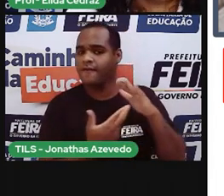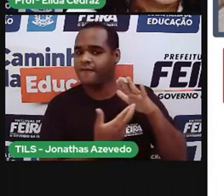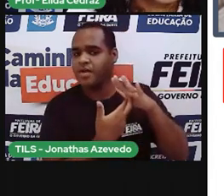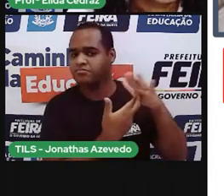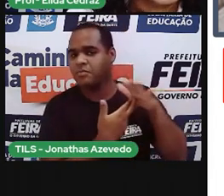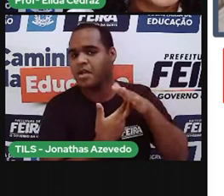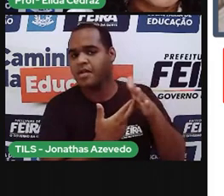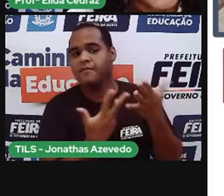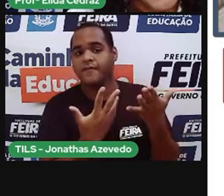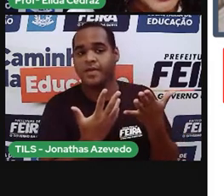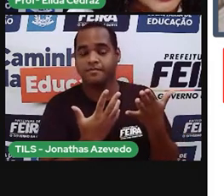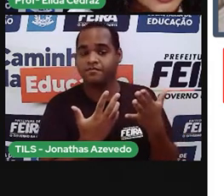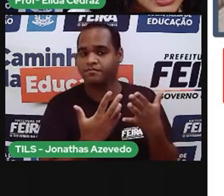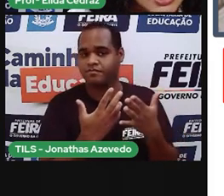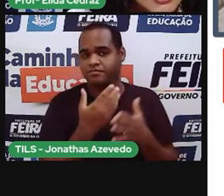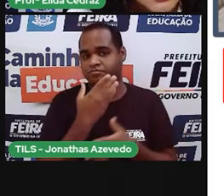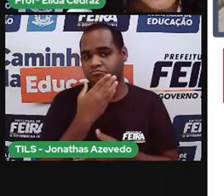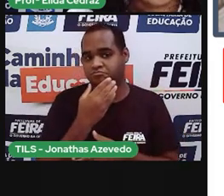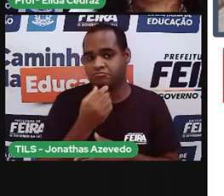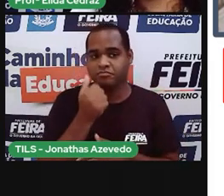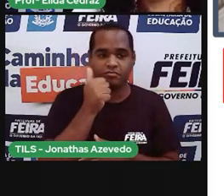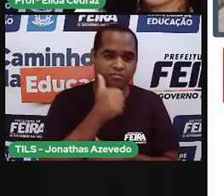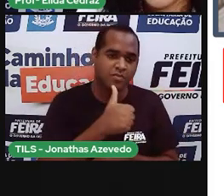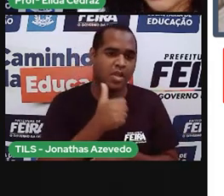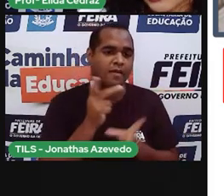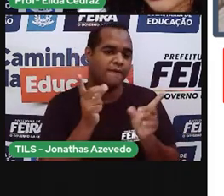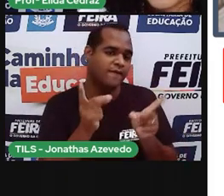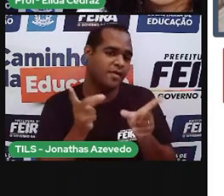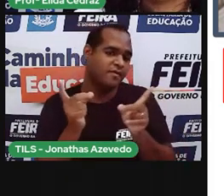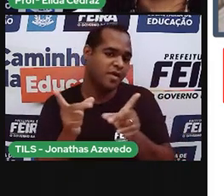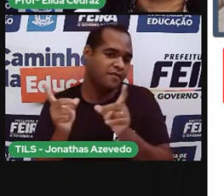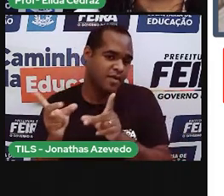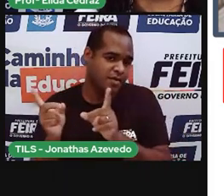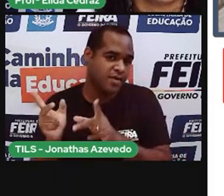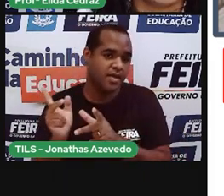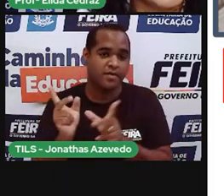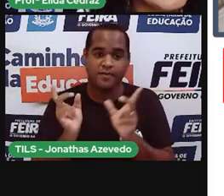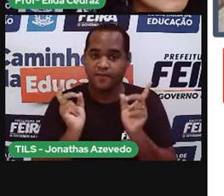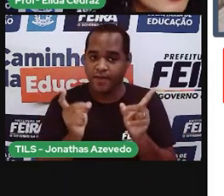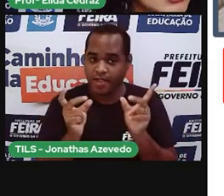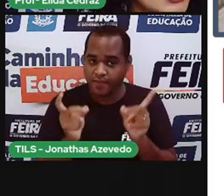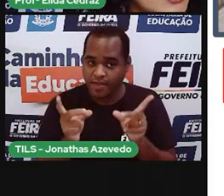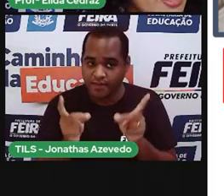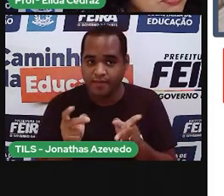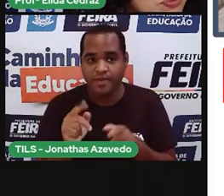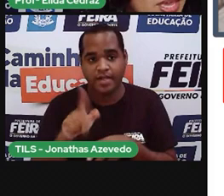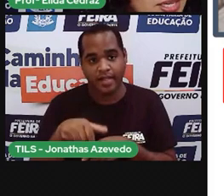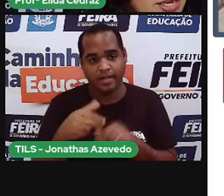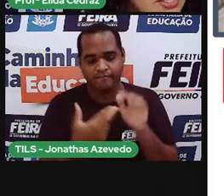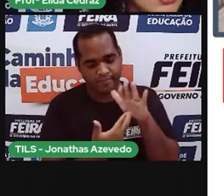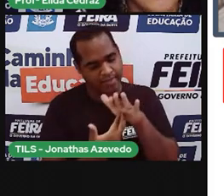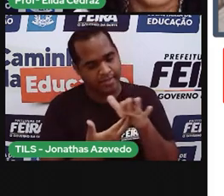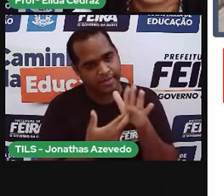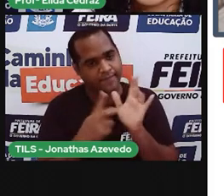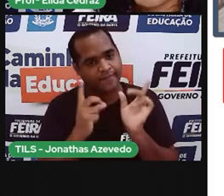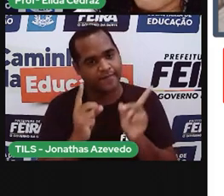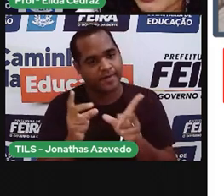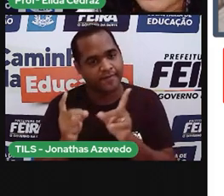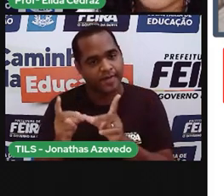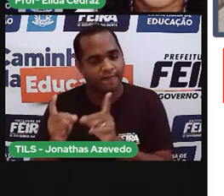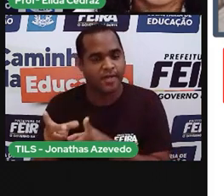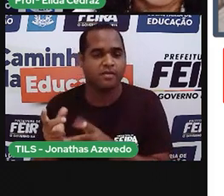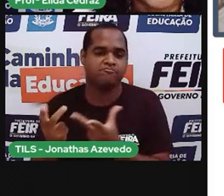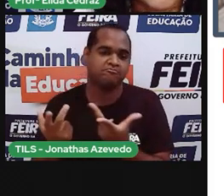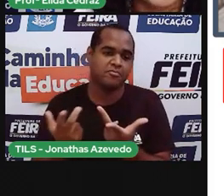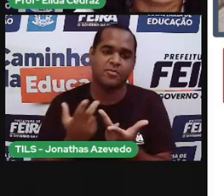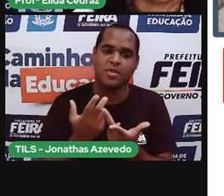a maioria dos feirantes, os feirantes são os comerciantes da feira. Os que